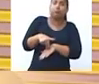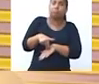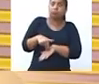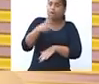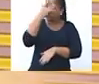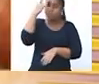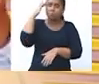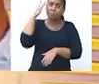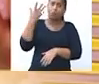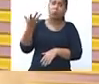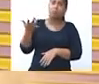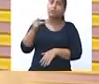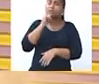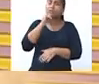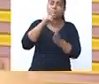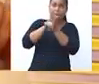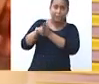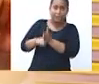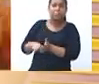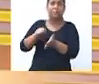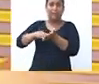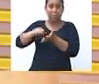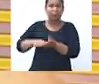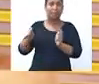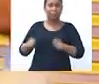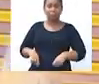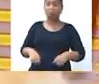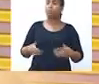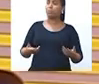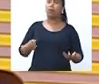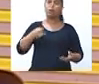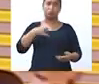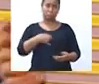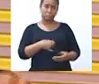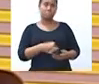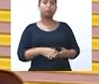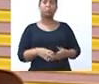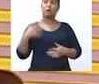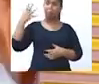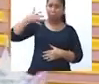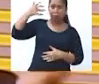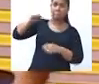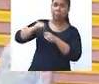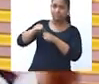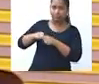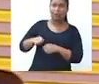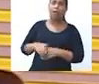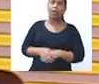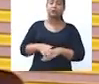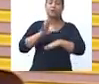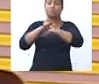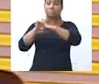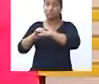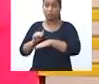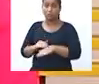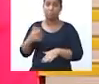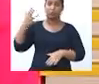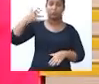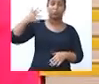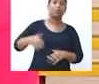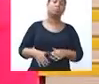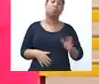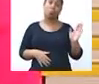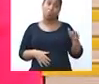crédito na assinatura de pesquisas? Ah, elas fazem as palestras? Elas são o chamariz dos congressos?